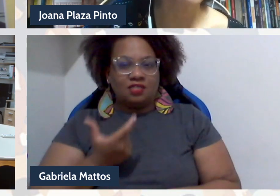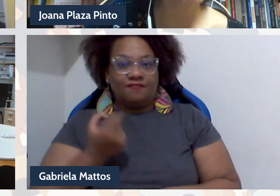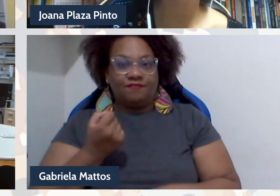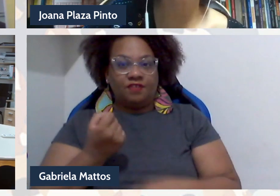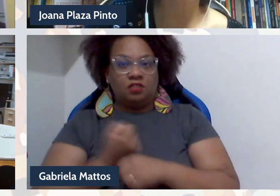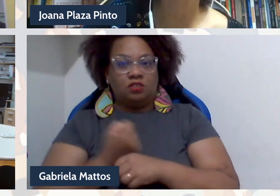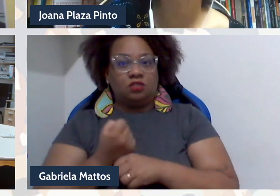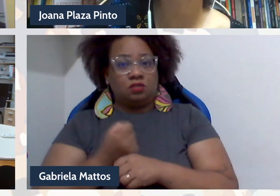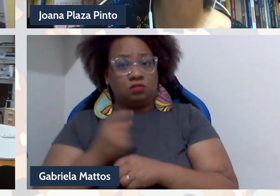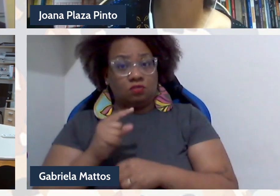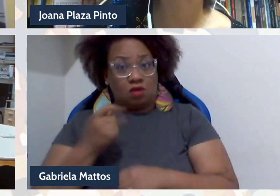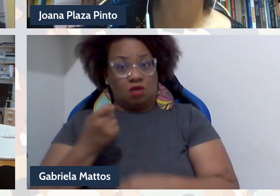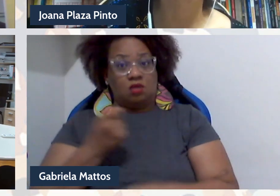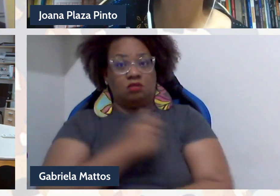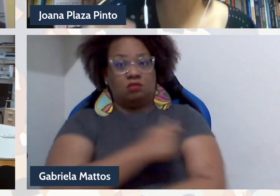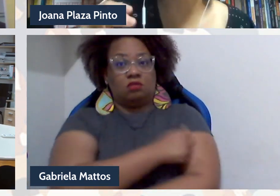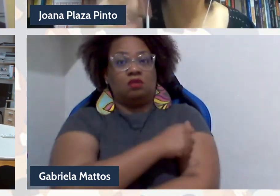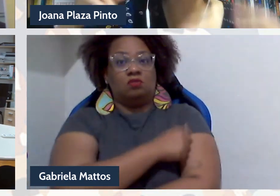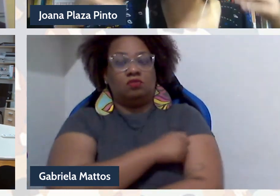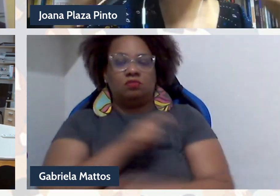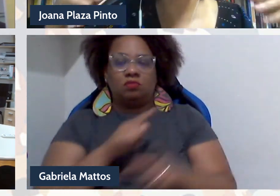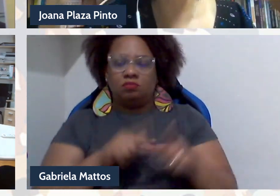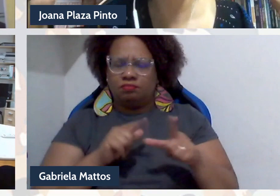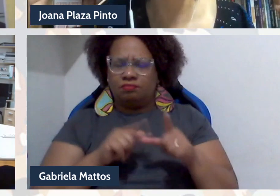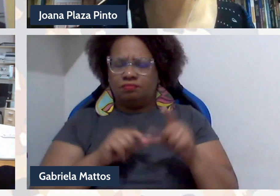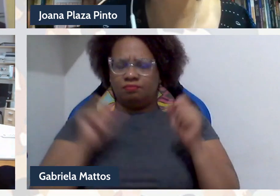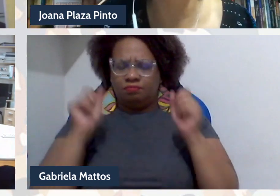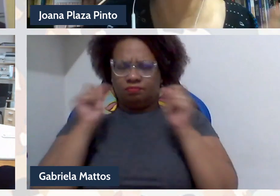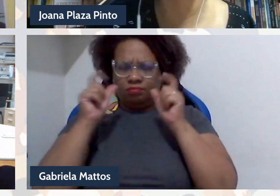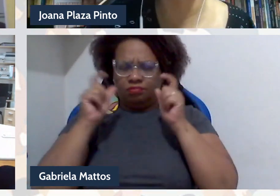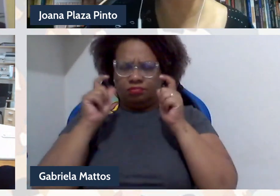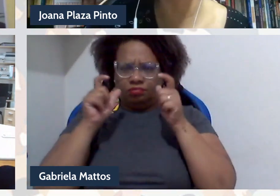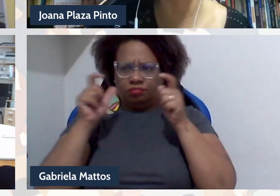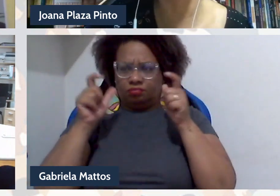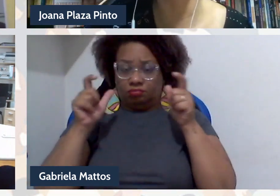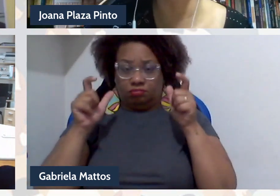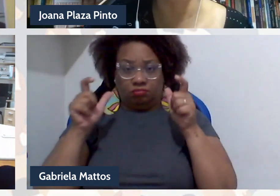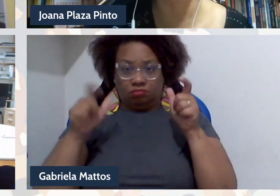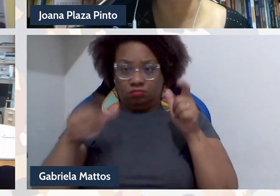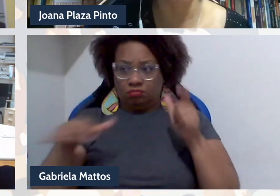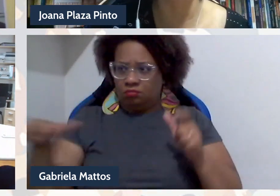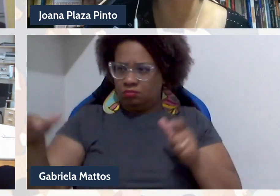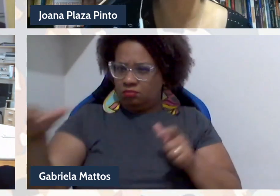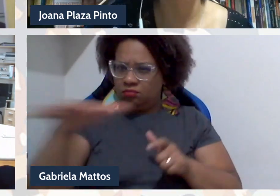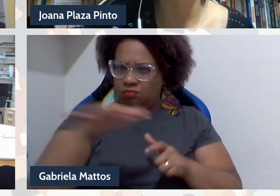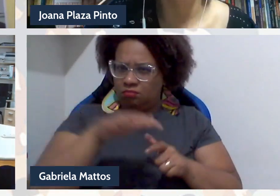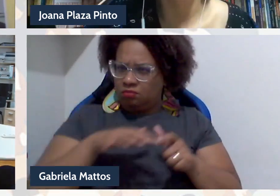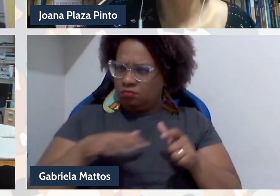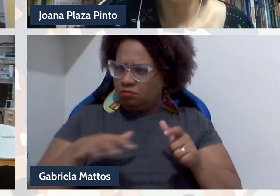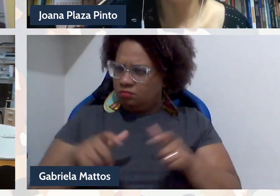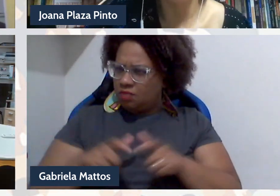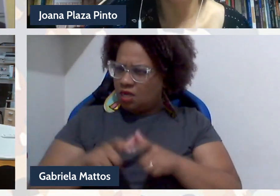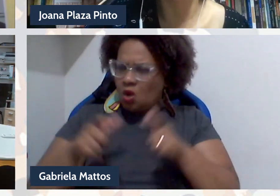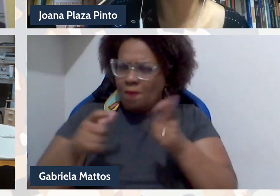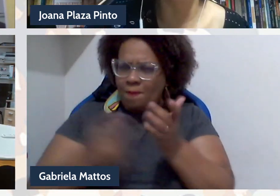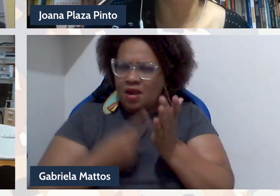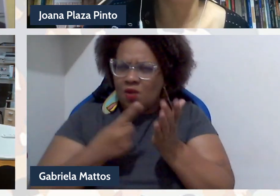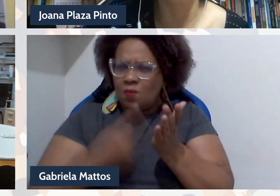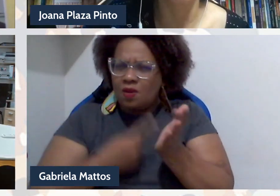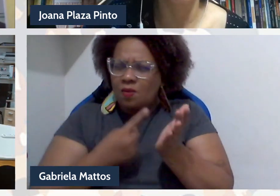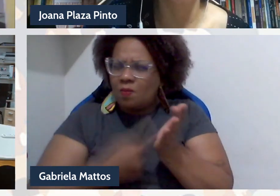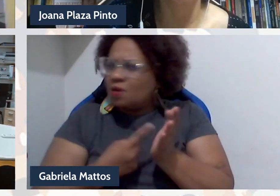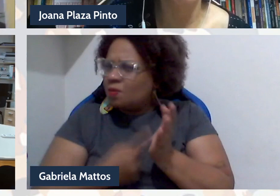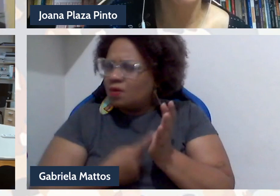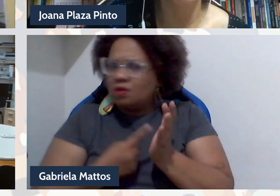letras. Me chamou muito a atenção o embranquecimento das minhas turmas durante a pandemia, o que, né,